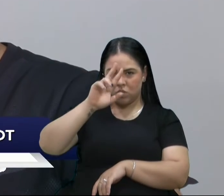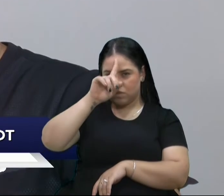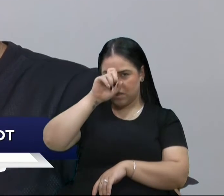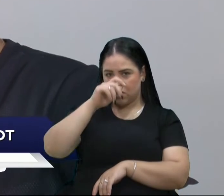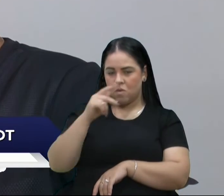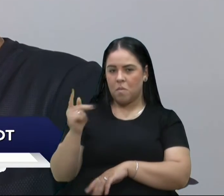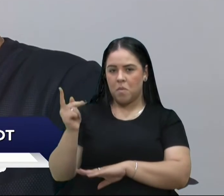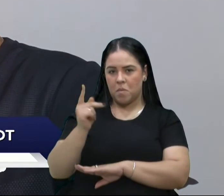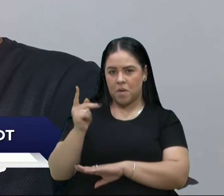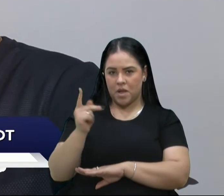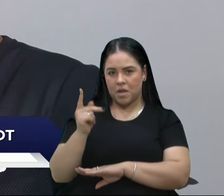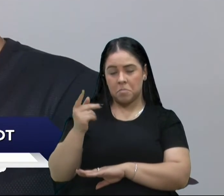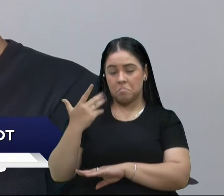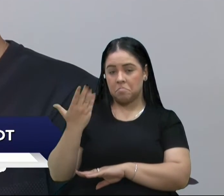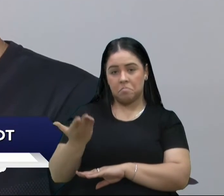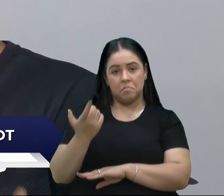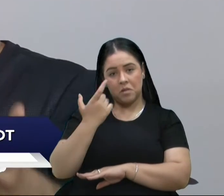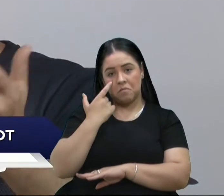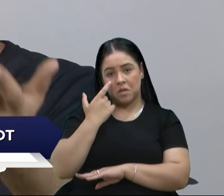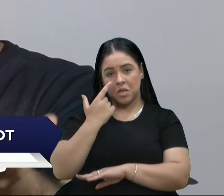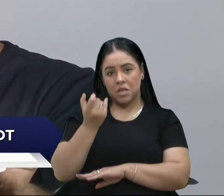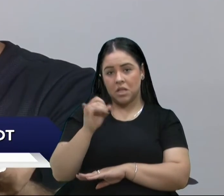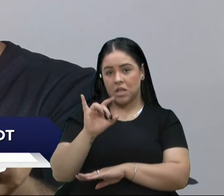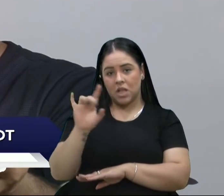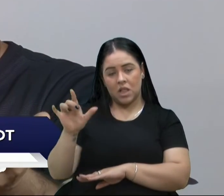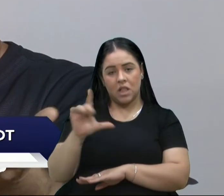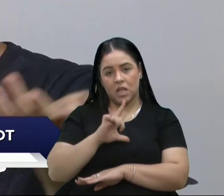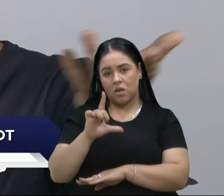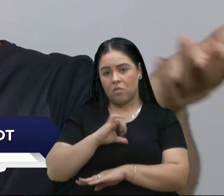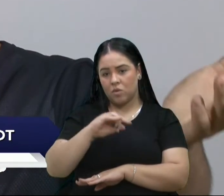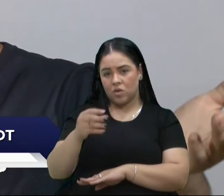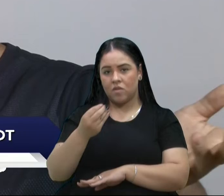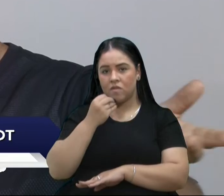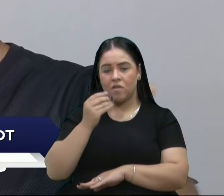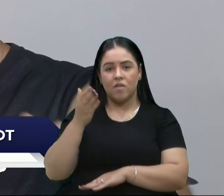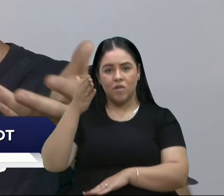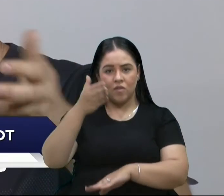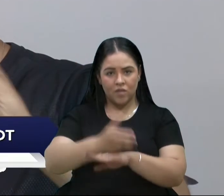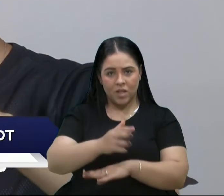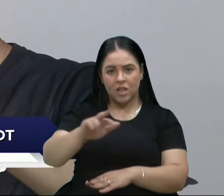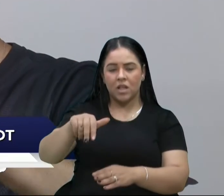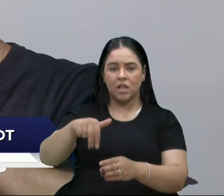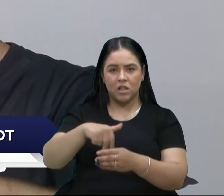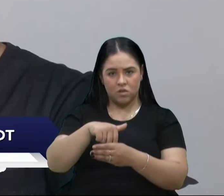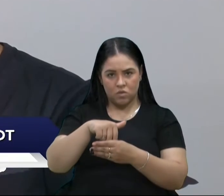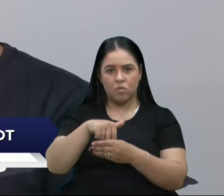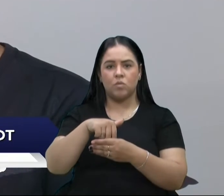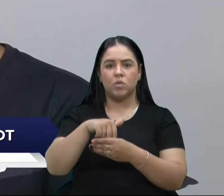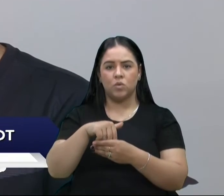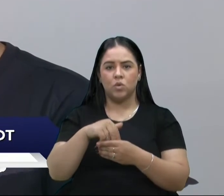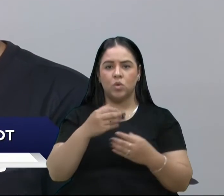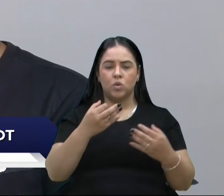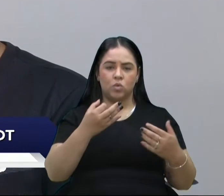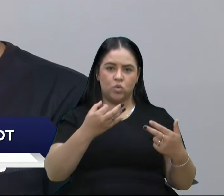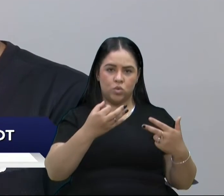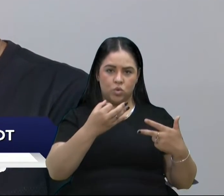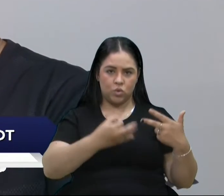Hospital Pompeia, para que ela, né, ela tenha a oportunidade de vir aqui na tribuna. O jurídico dela